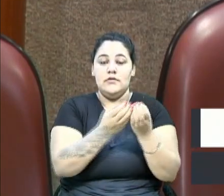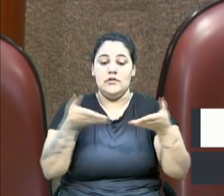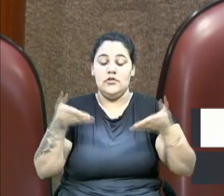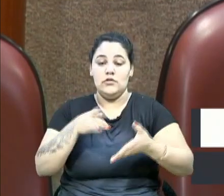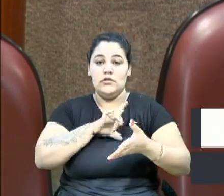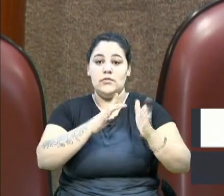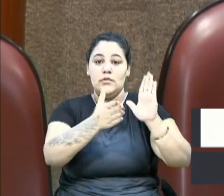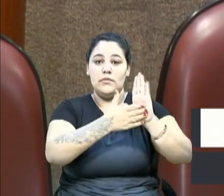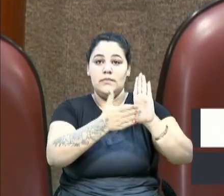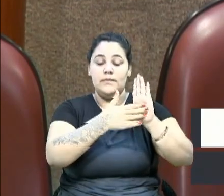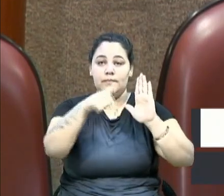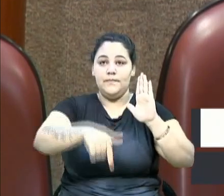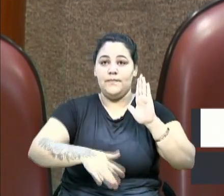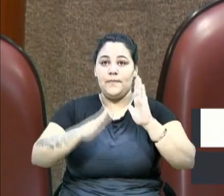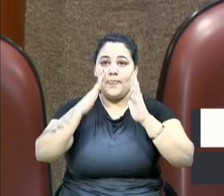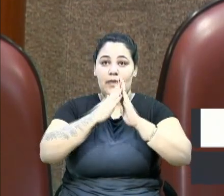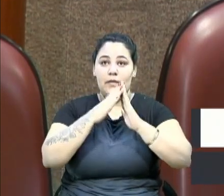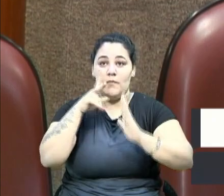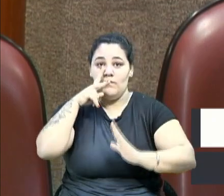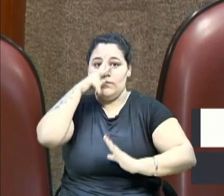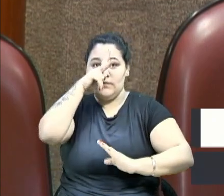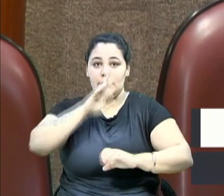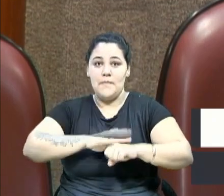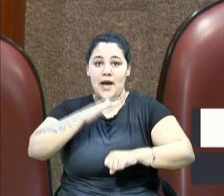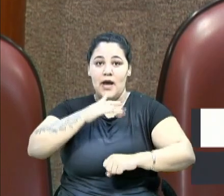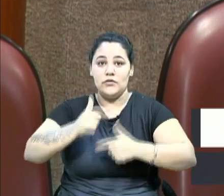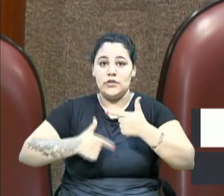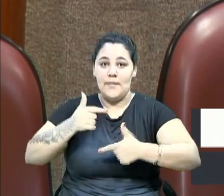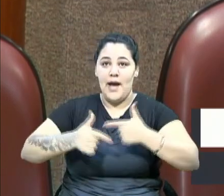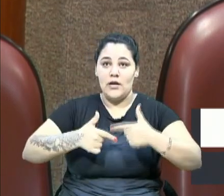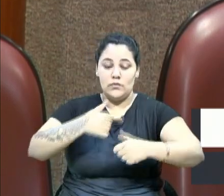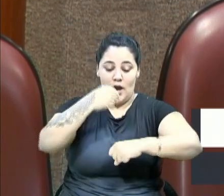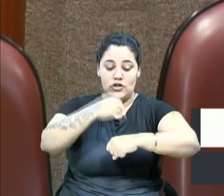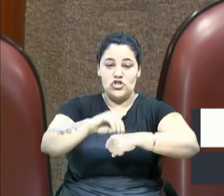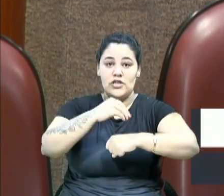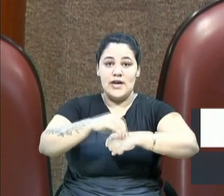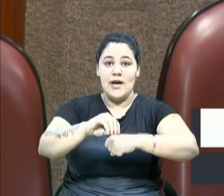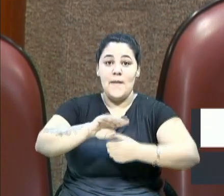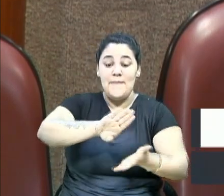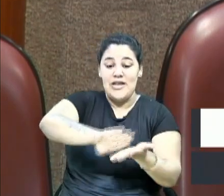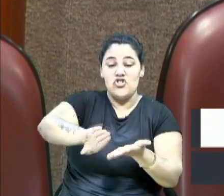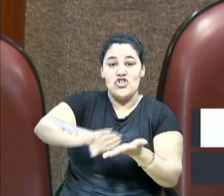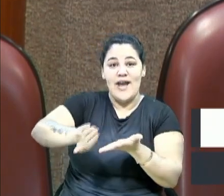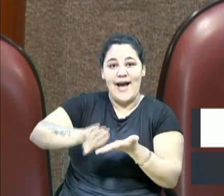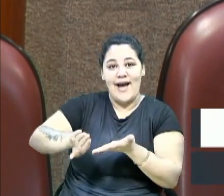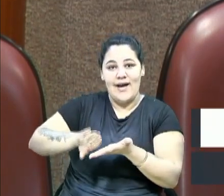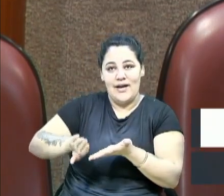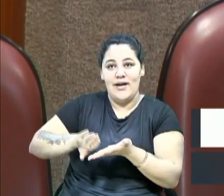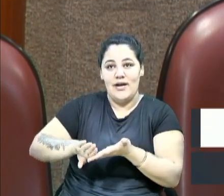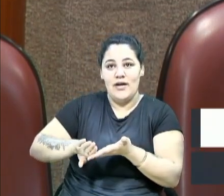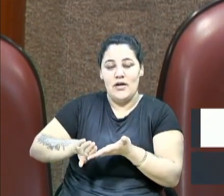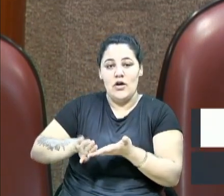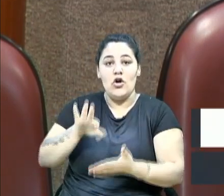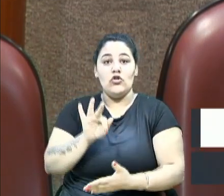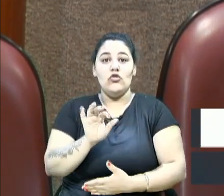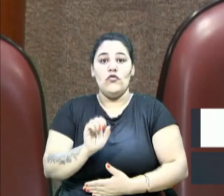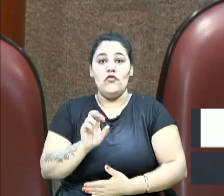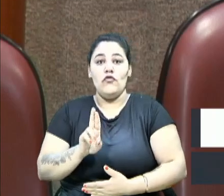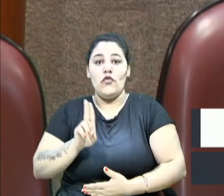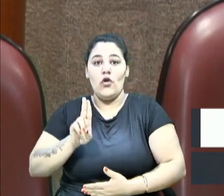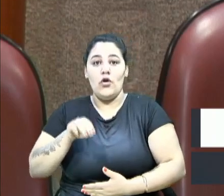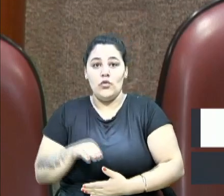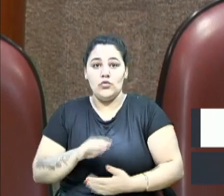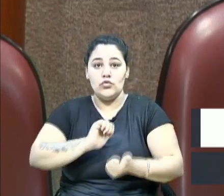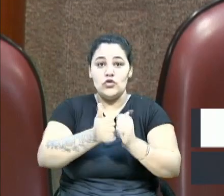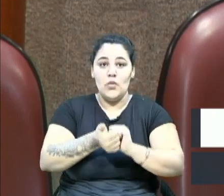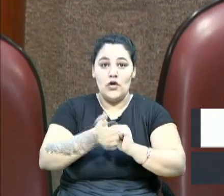uma proposta aqui na casa para fortalecer né essas retiradas do do fórum do fiesport realizado